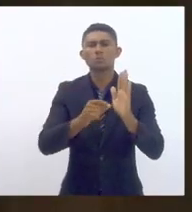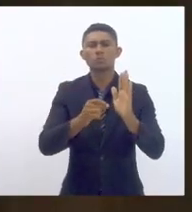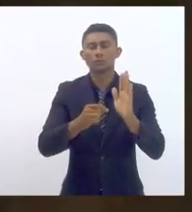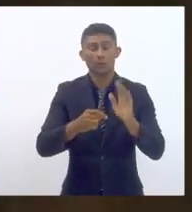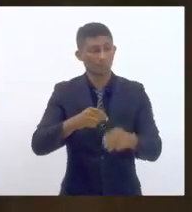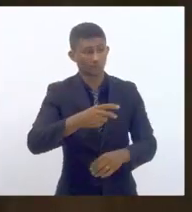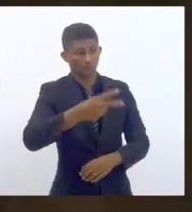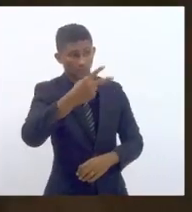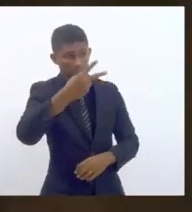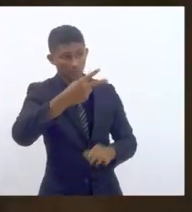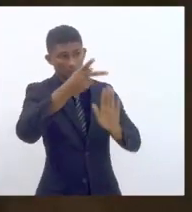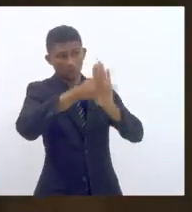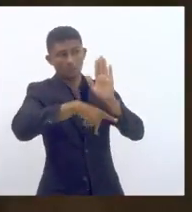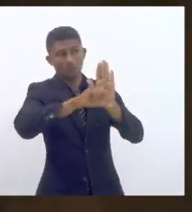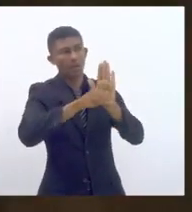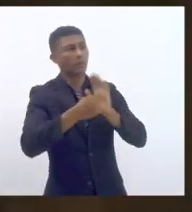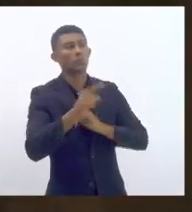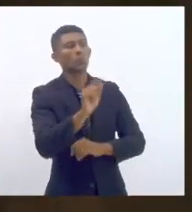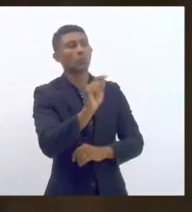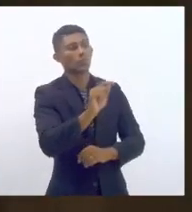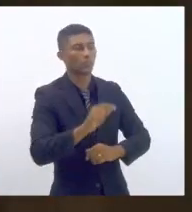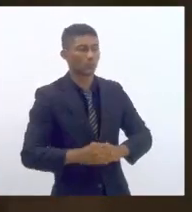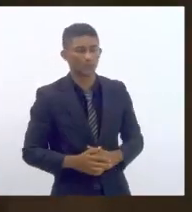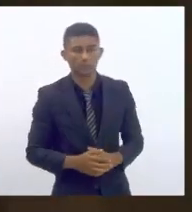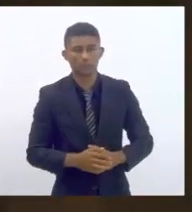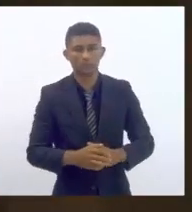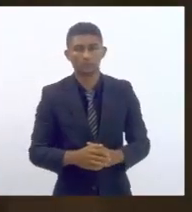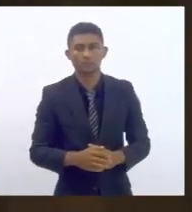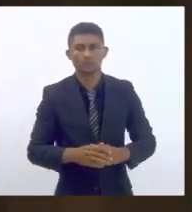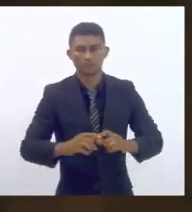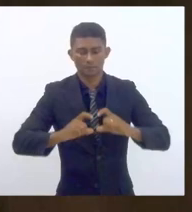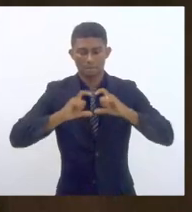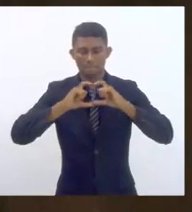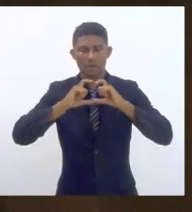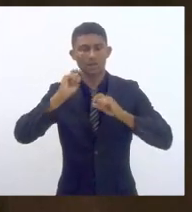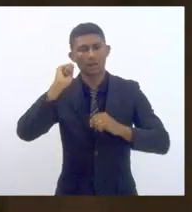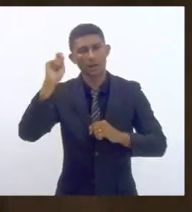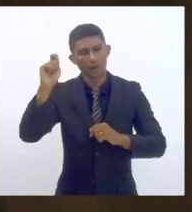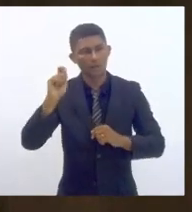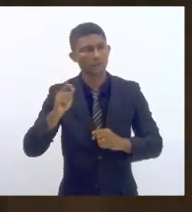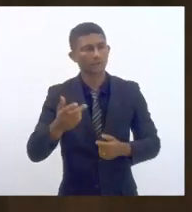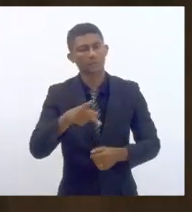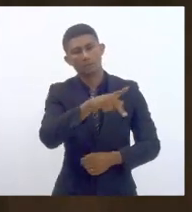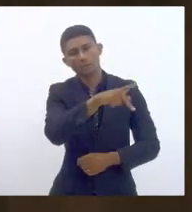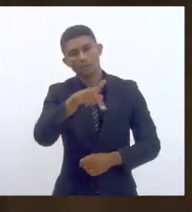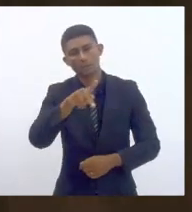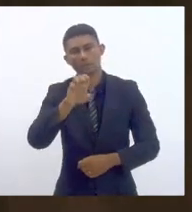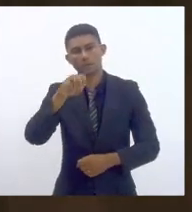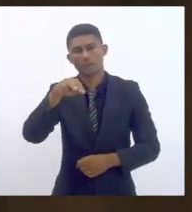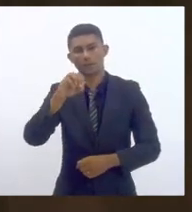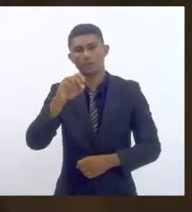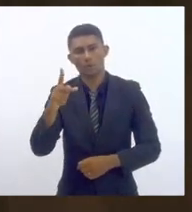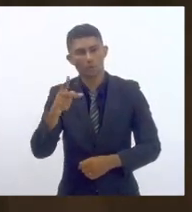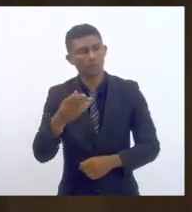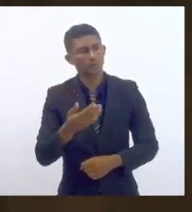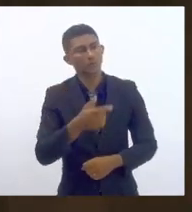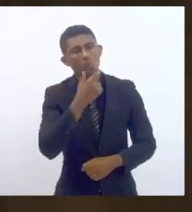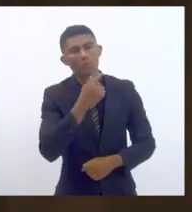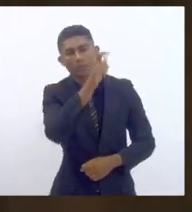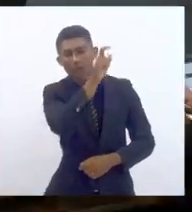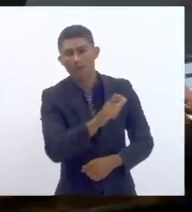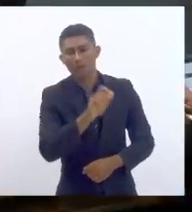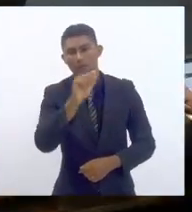trata, meritoriamente, medalha Tiradentes do nosso querido presidente da EMOP, André Braga. Ok.